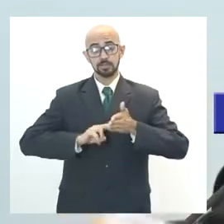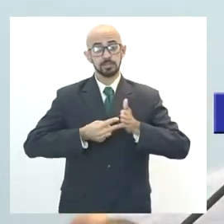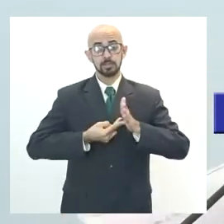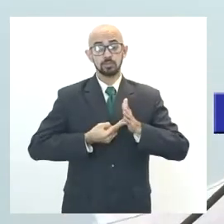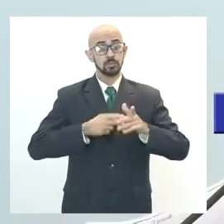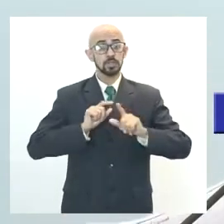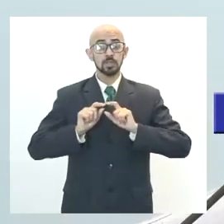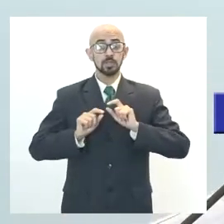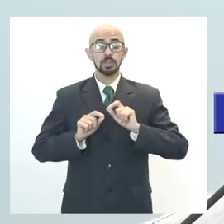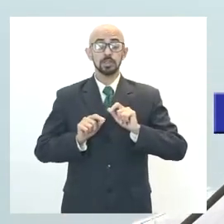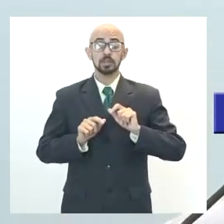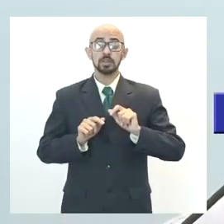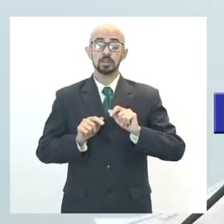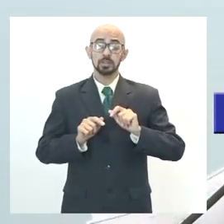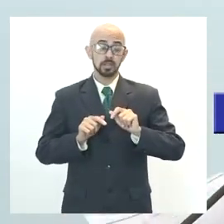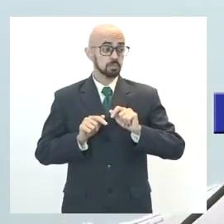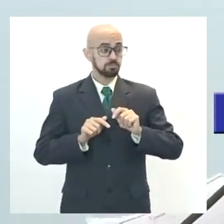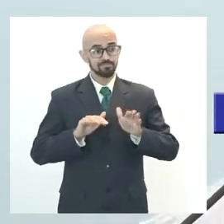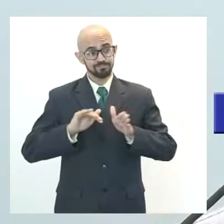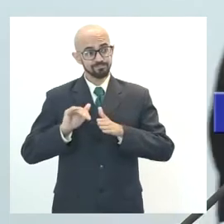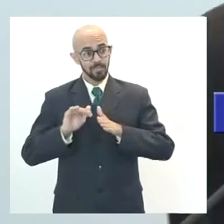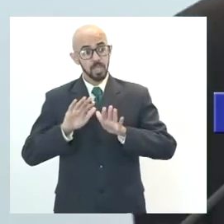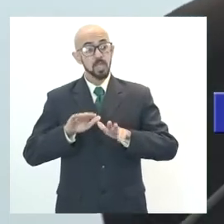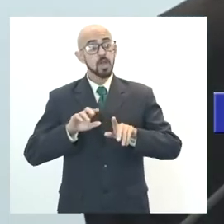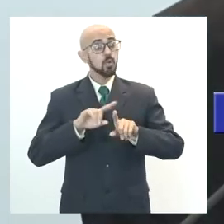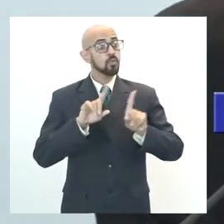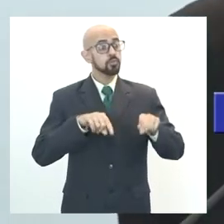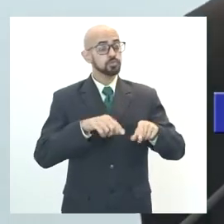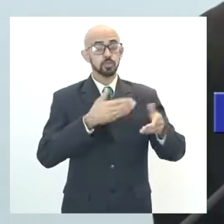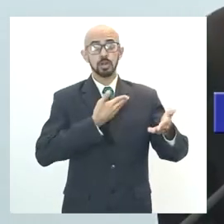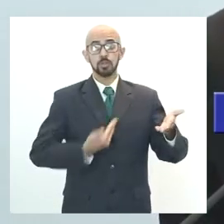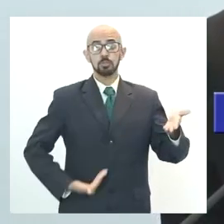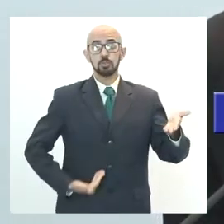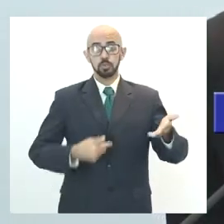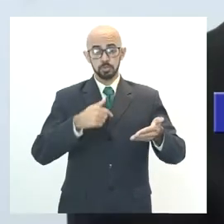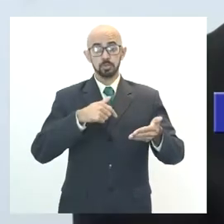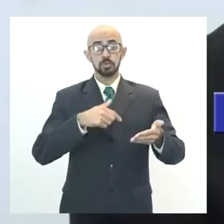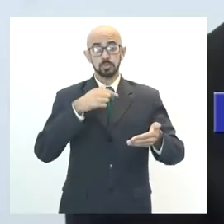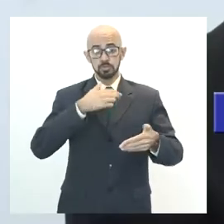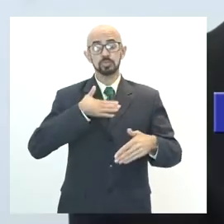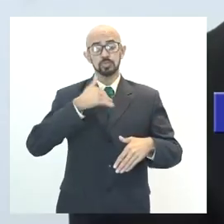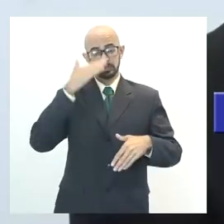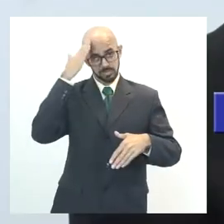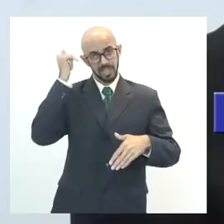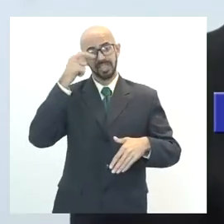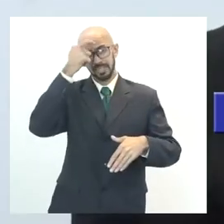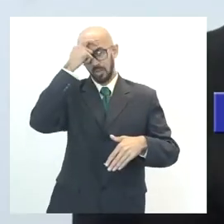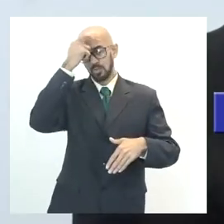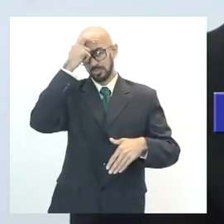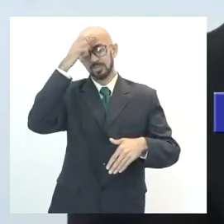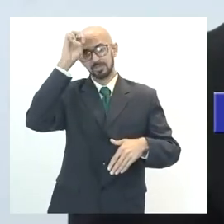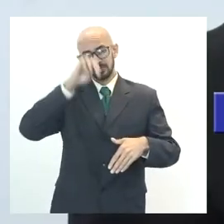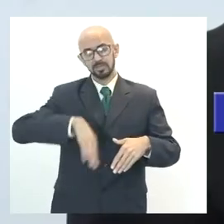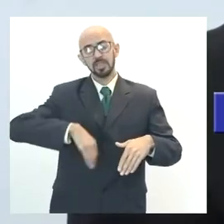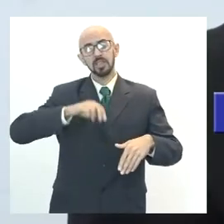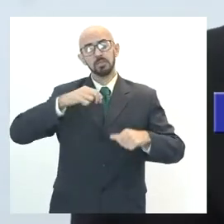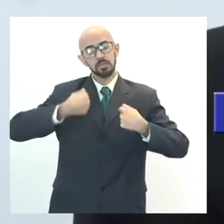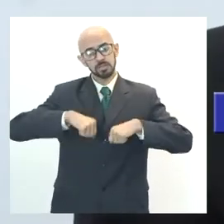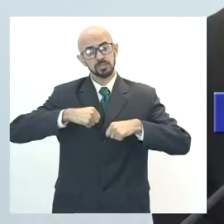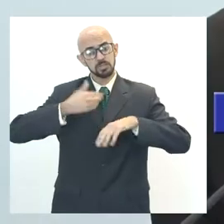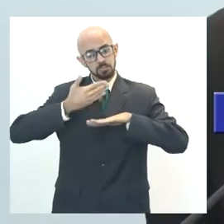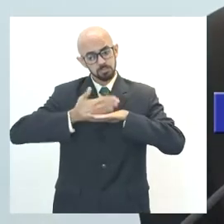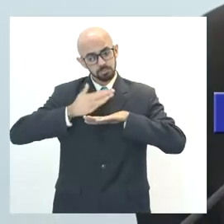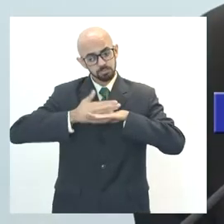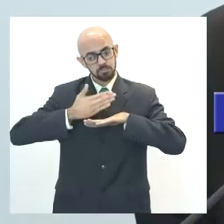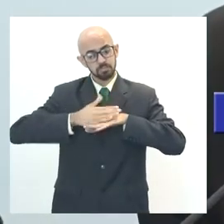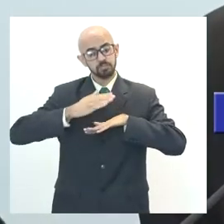como não sei que estão conscientes estamos acreditando nesse Alto do dia 18 pô não é preciso ser uma resposta a